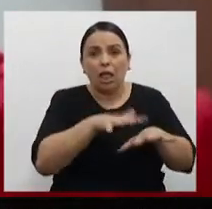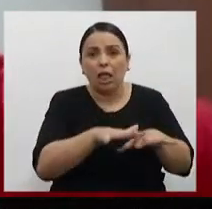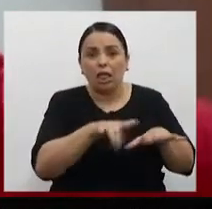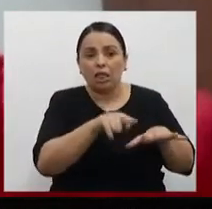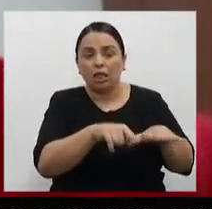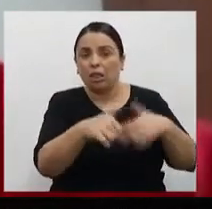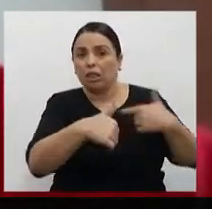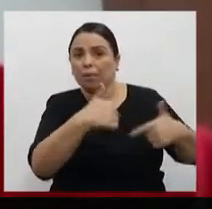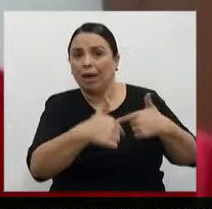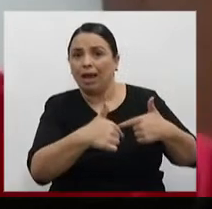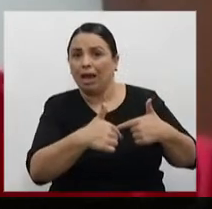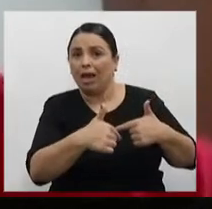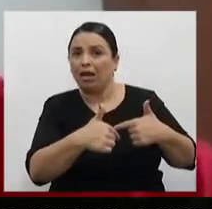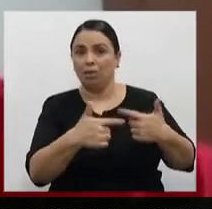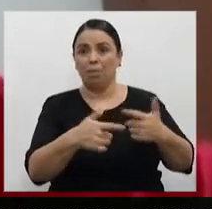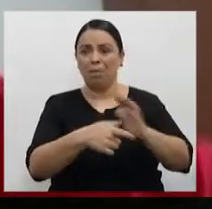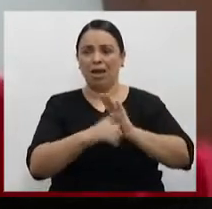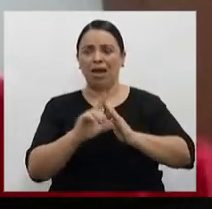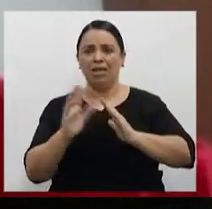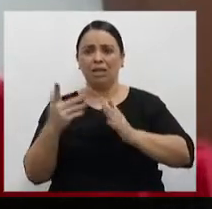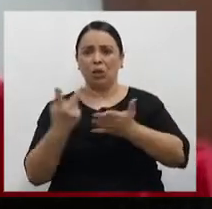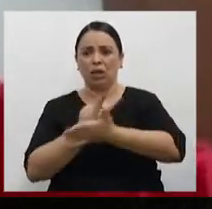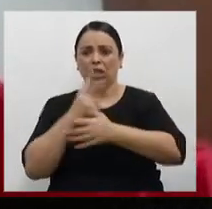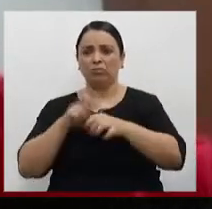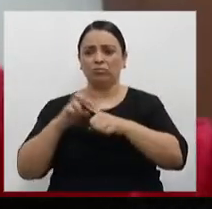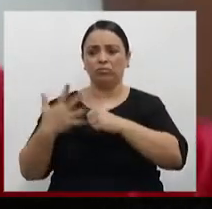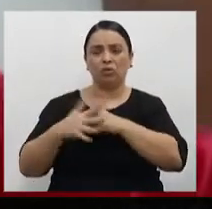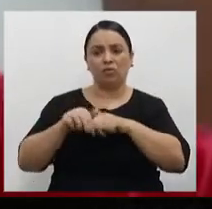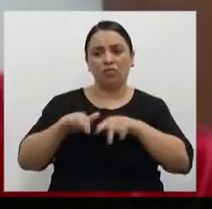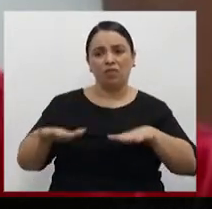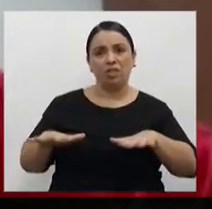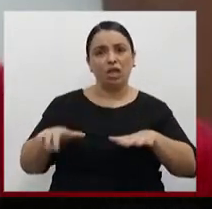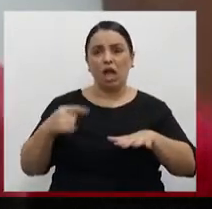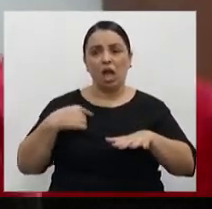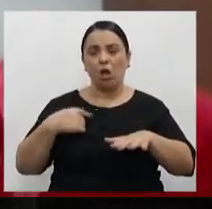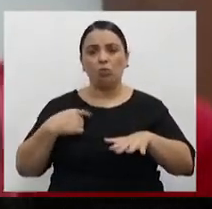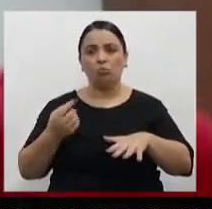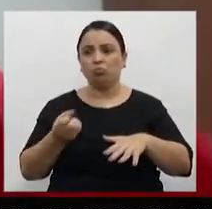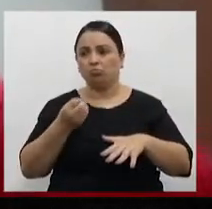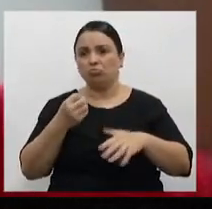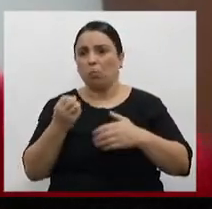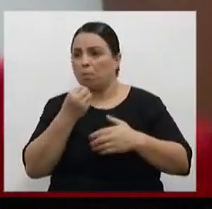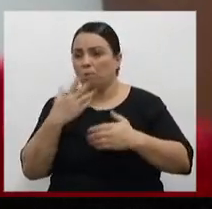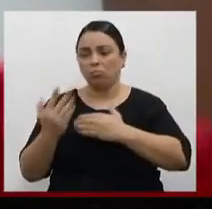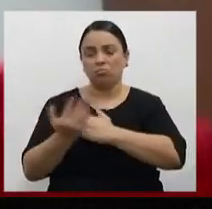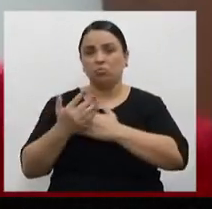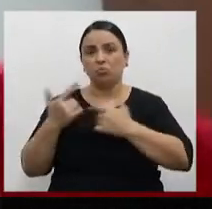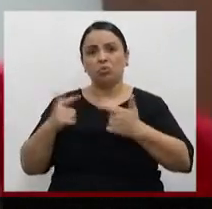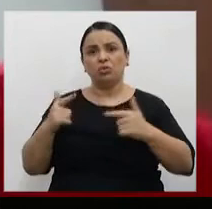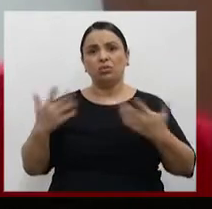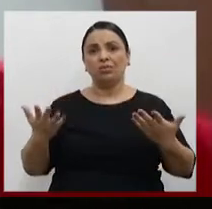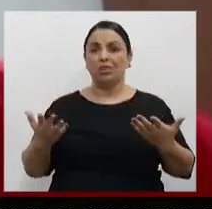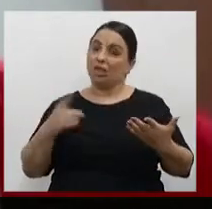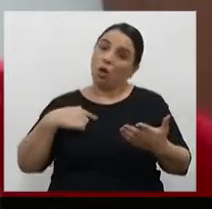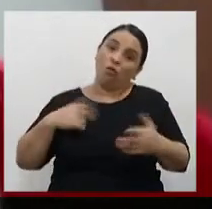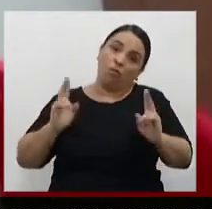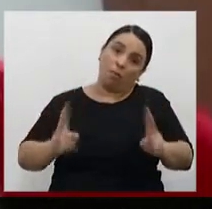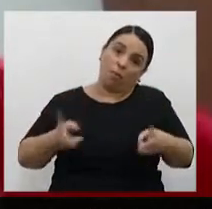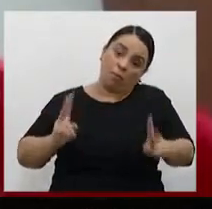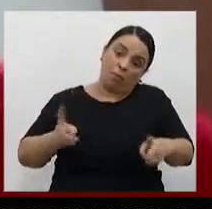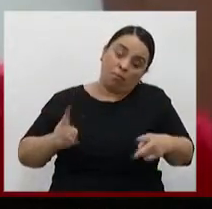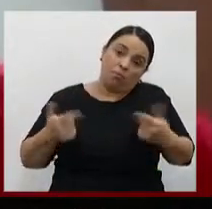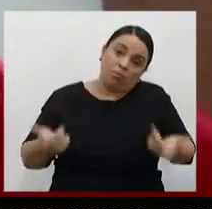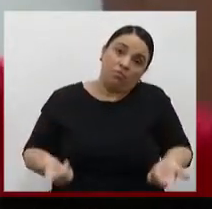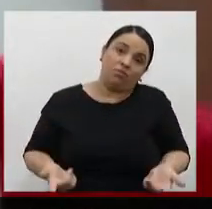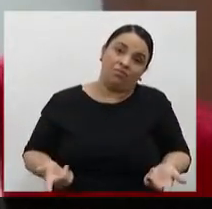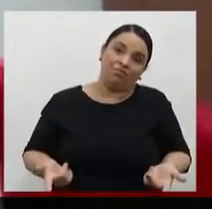grave crise sanitária, eu estou sendo beneficiado, então eu não vou sair do benefício. E é uma coisa que a gente busca,